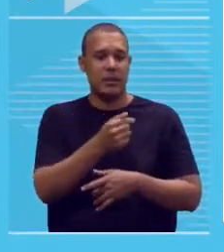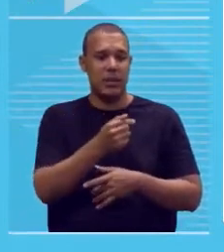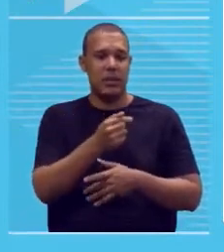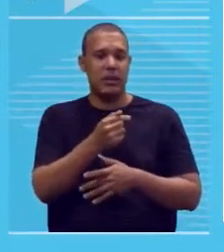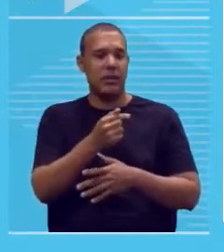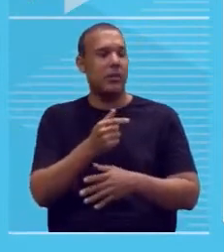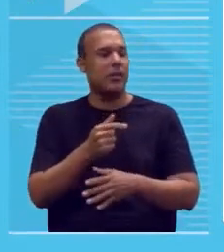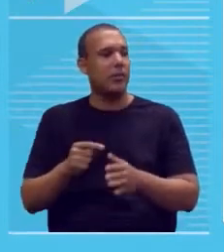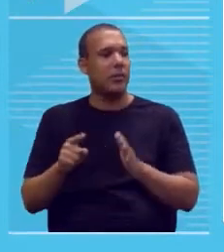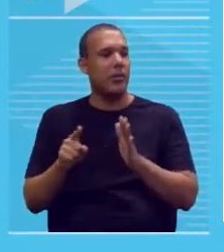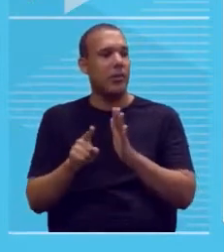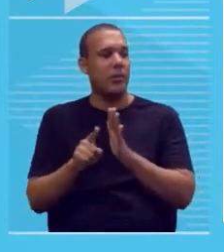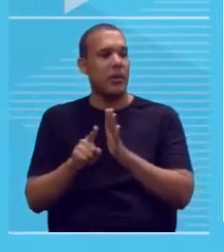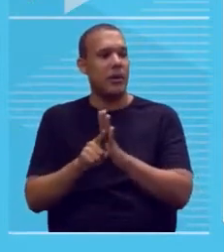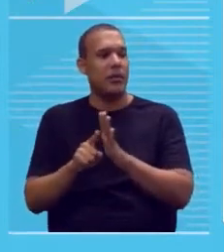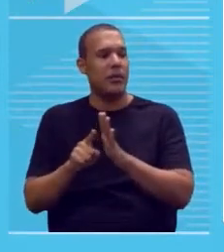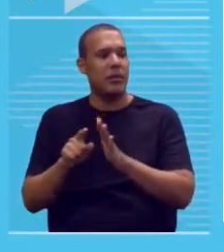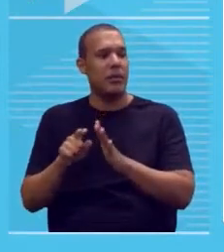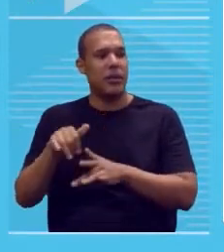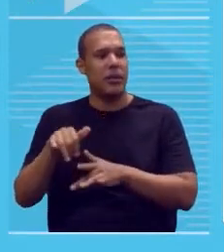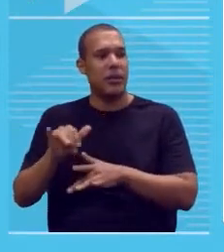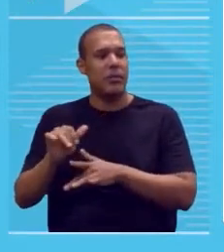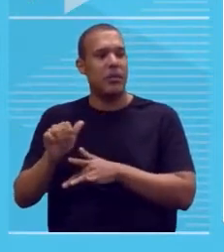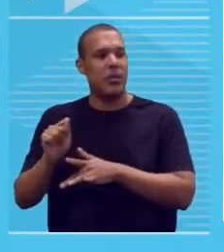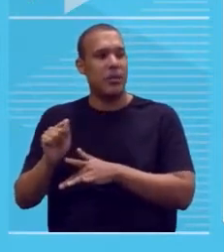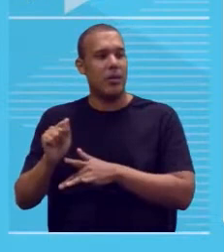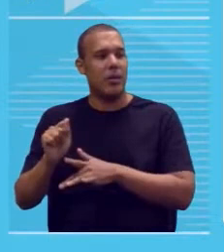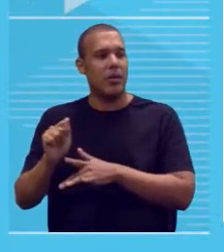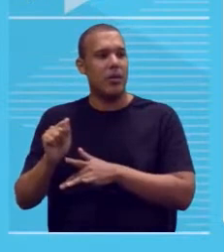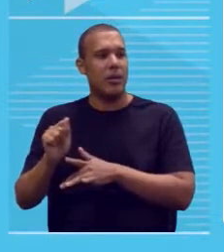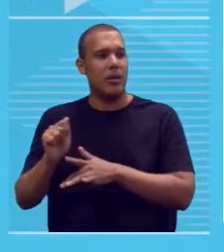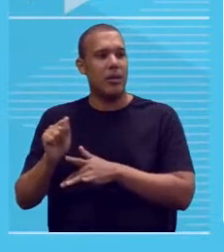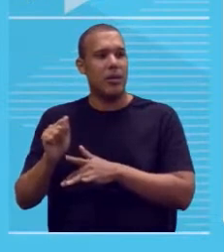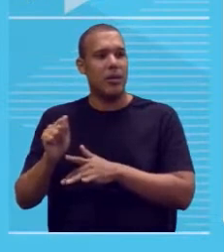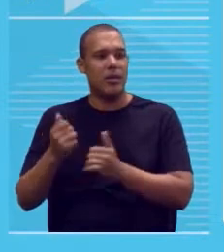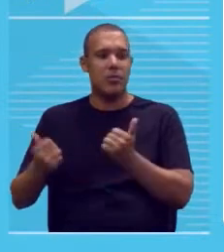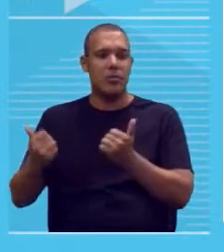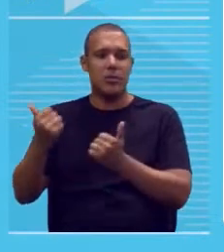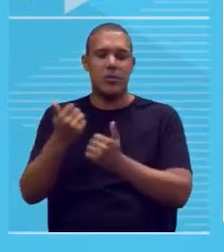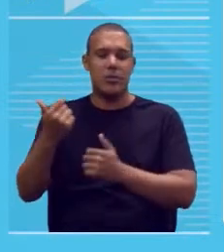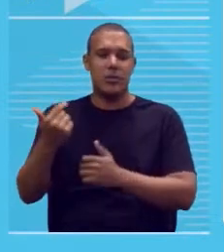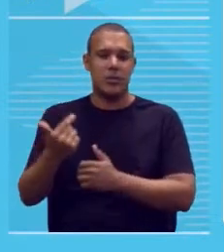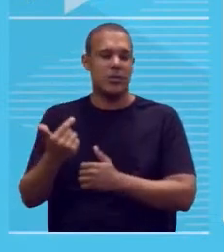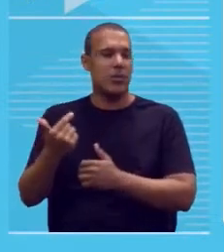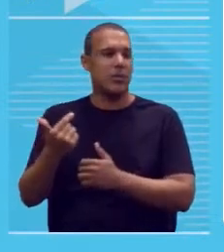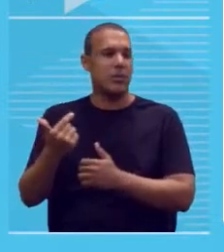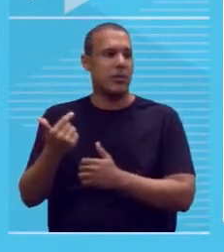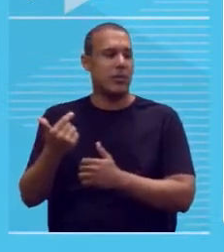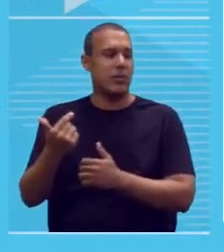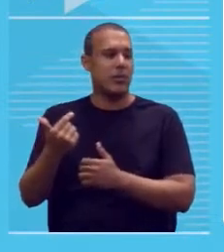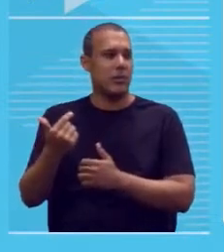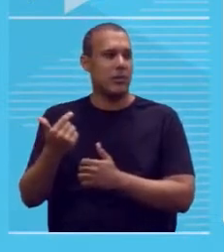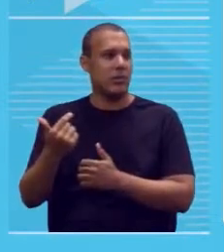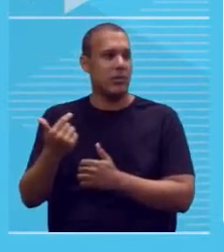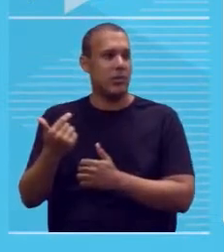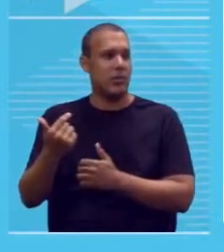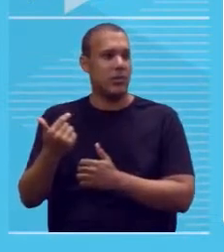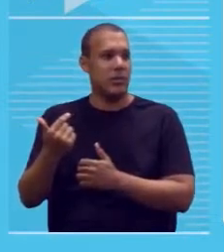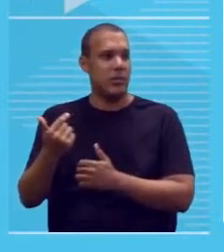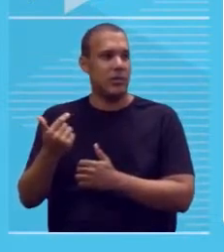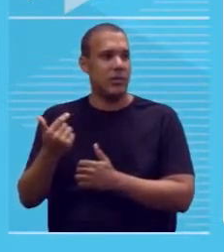menos o Y do ponto A, professor, que é 2, dividido o X do ponto B, que é